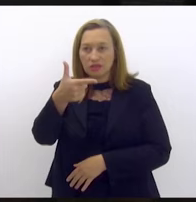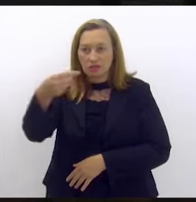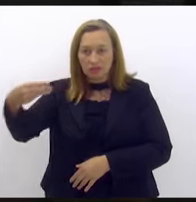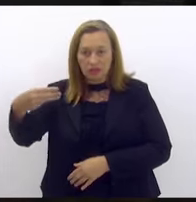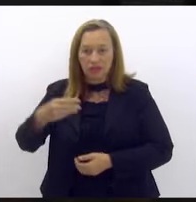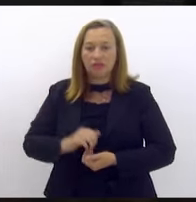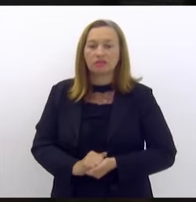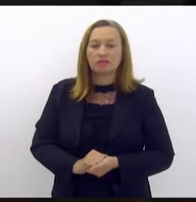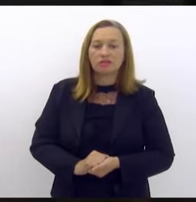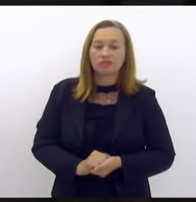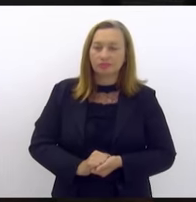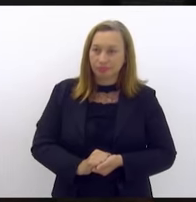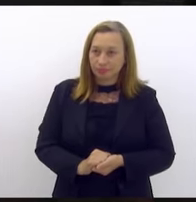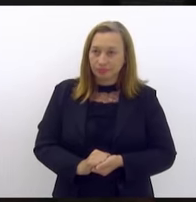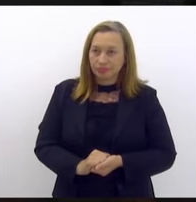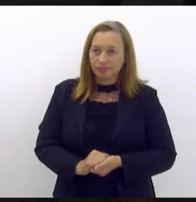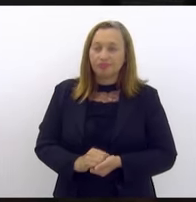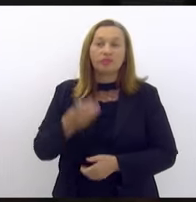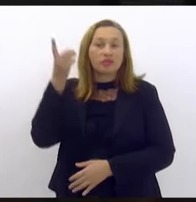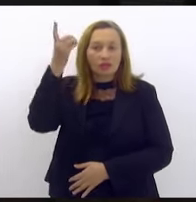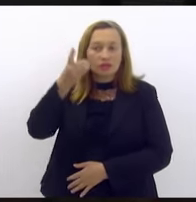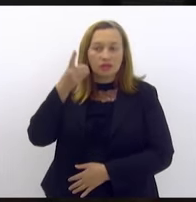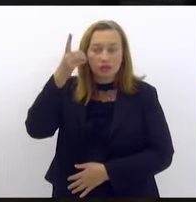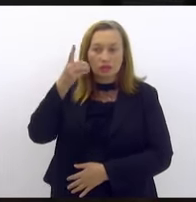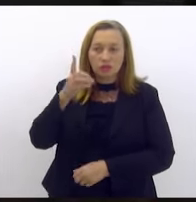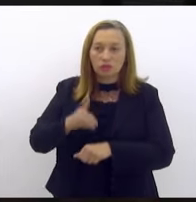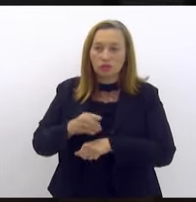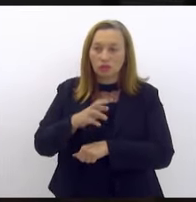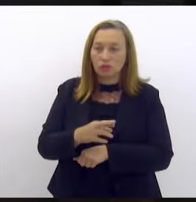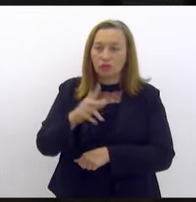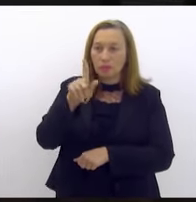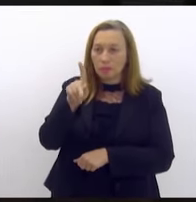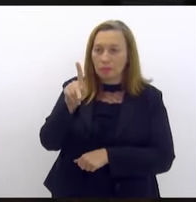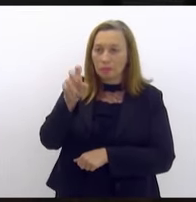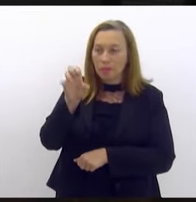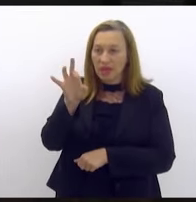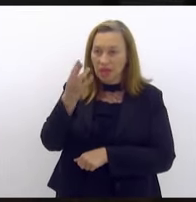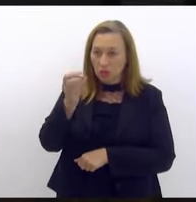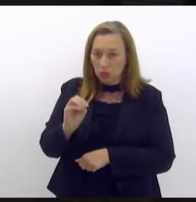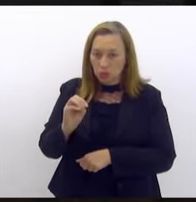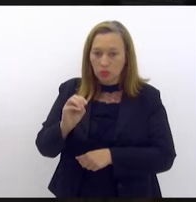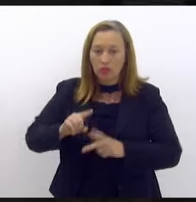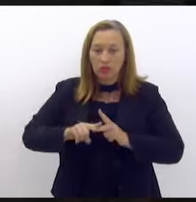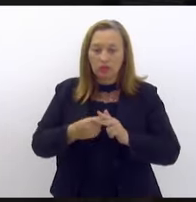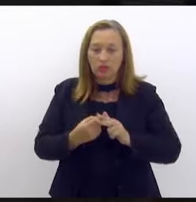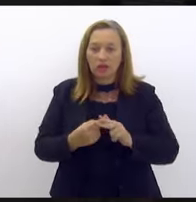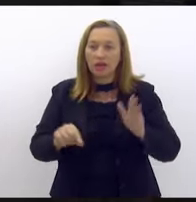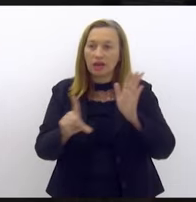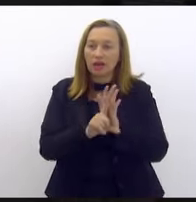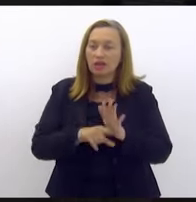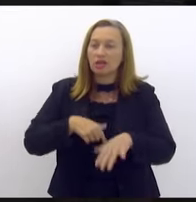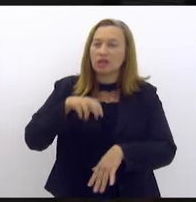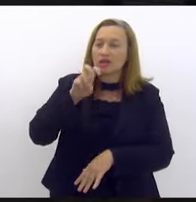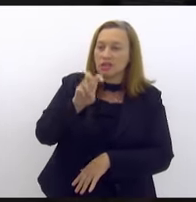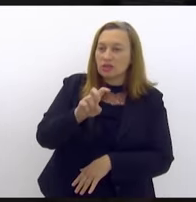de 2023, de autoria do deputado Dr. Pedro Ricardo, que altera o anexo da lei